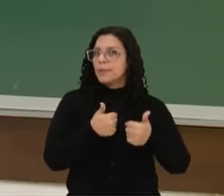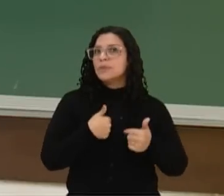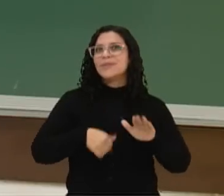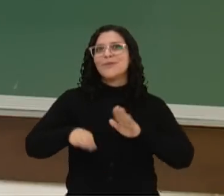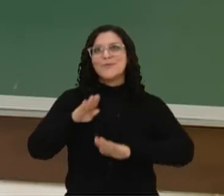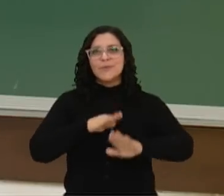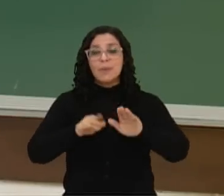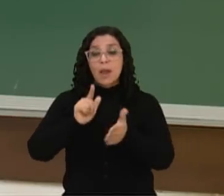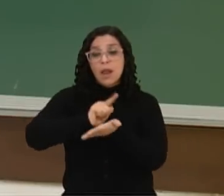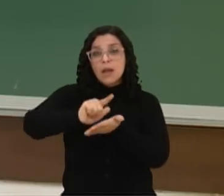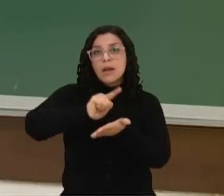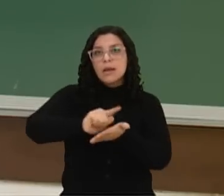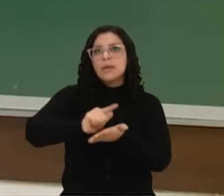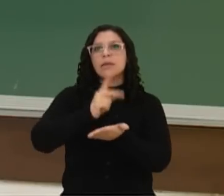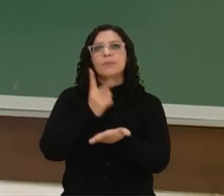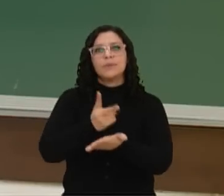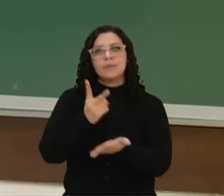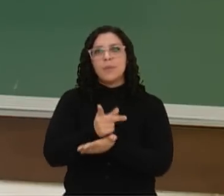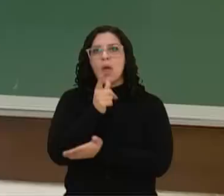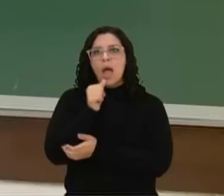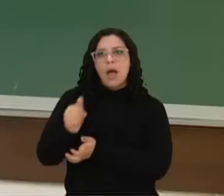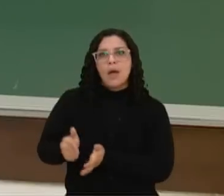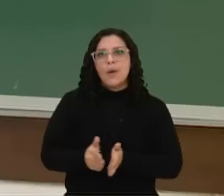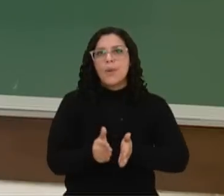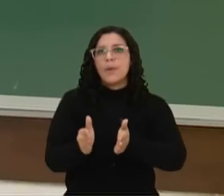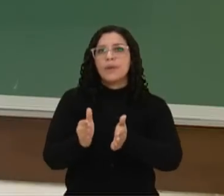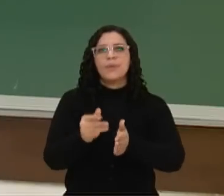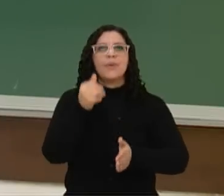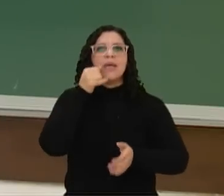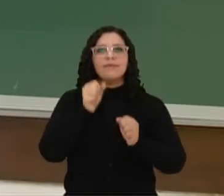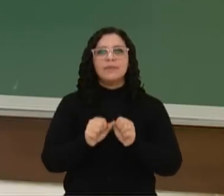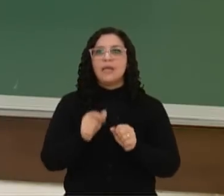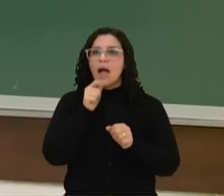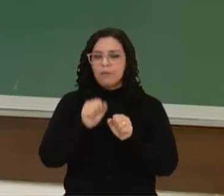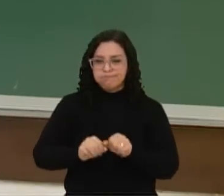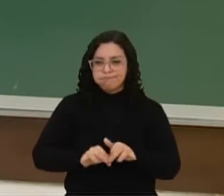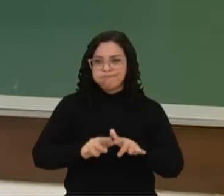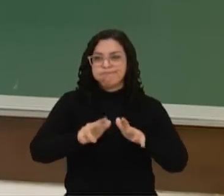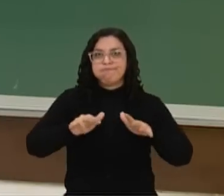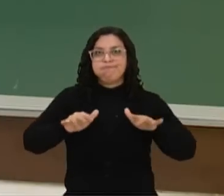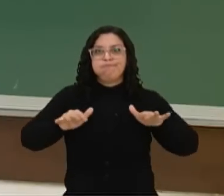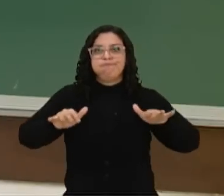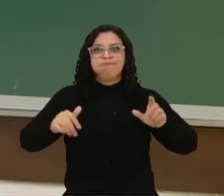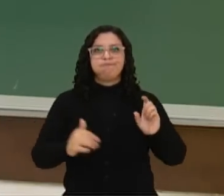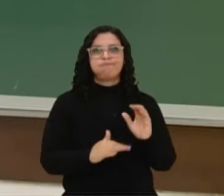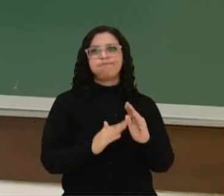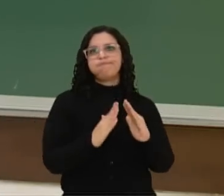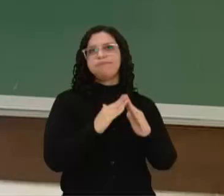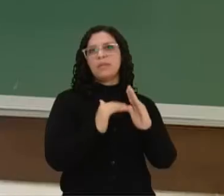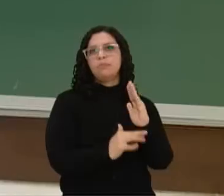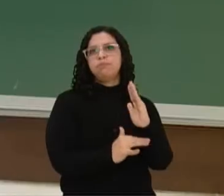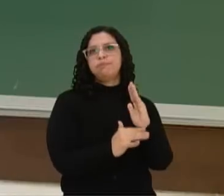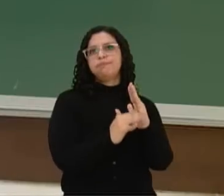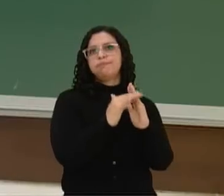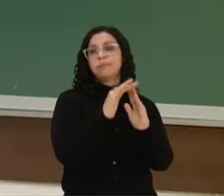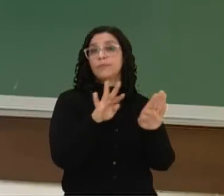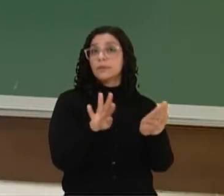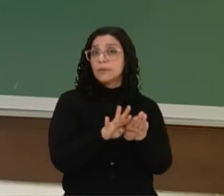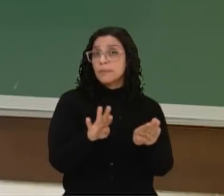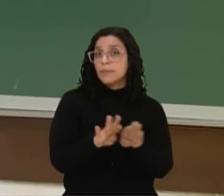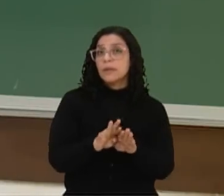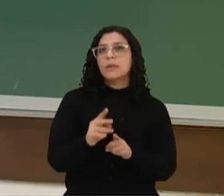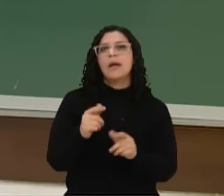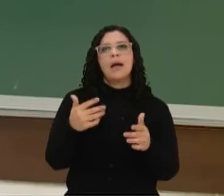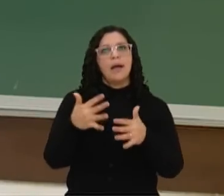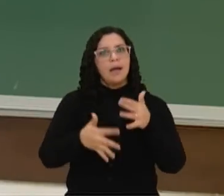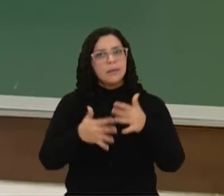Inundações, enchentes, todos aqueles problemas que a gente vê, né? E vai, inclusive, obstruir ali o curso natural.